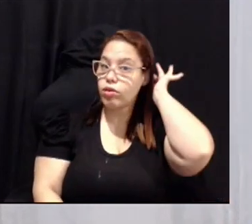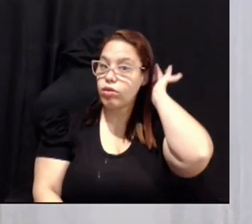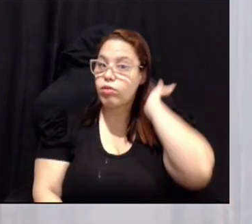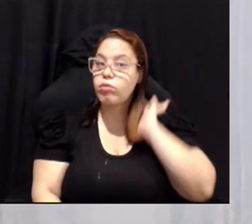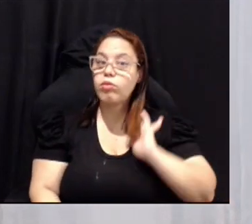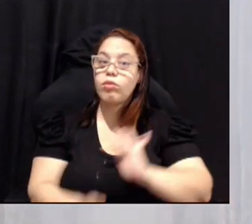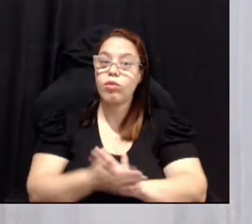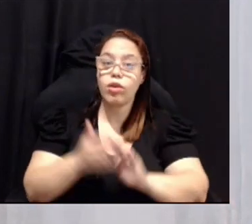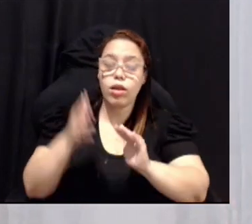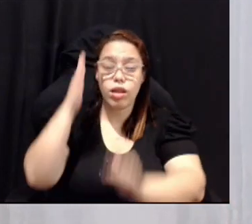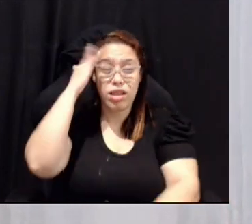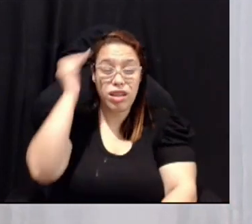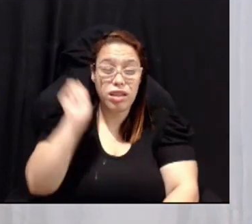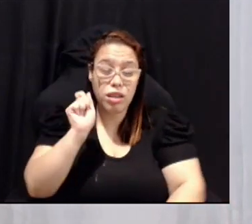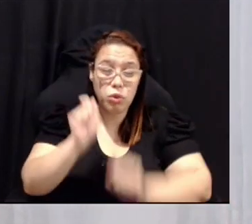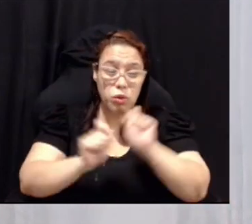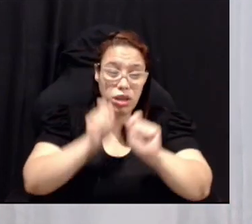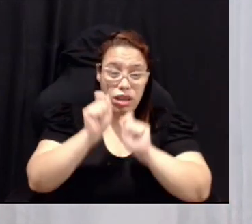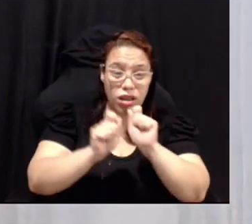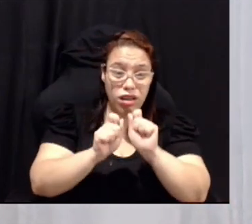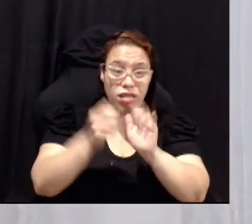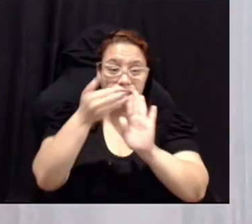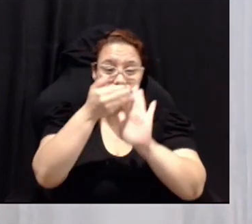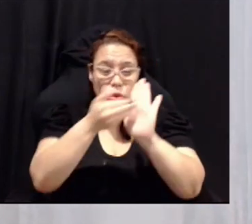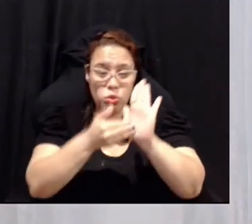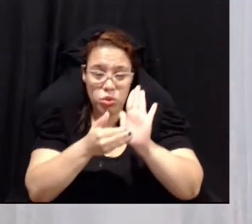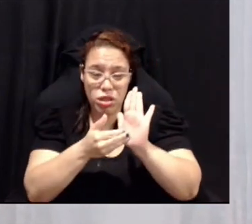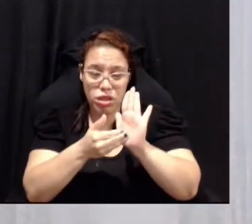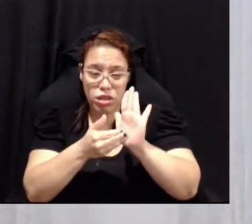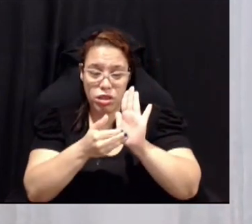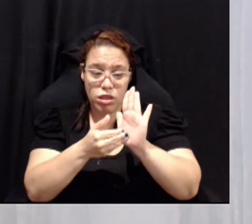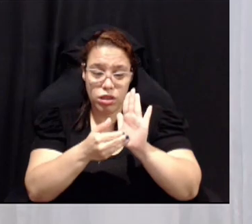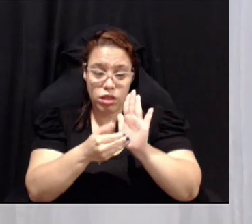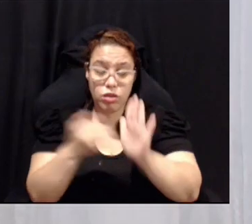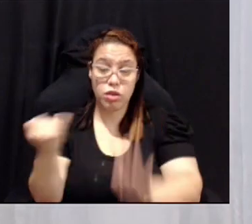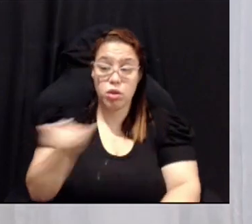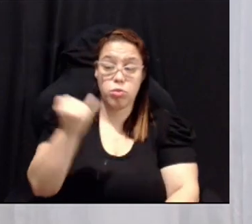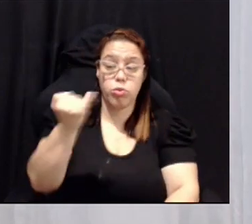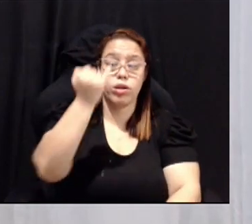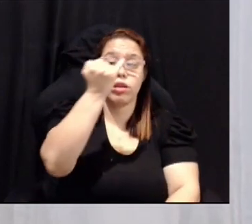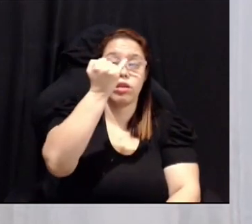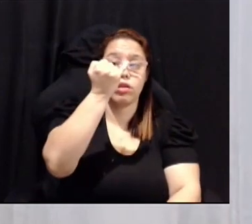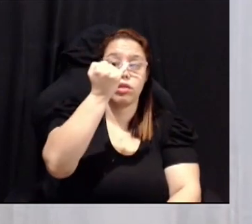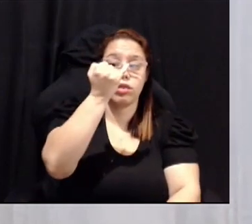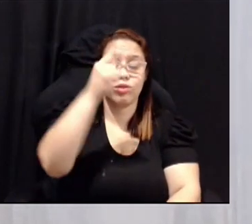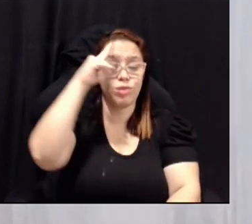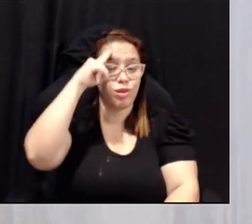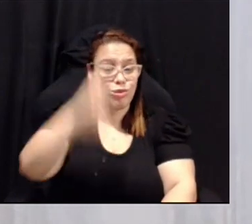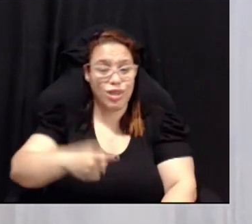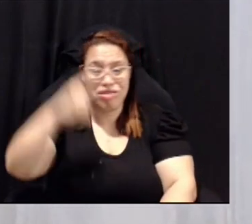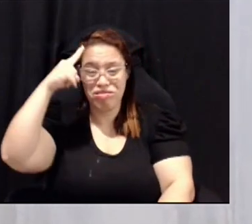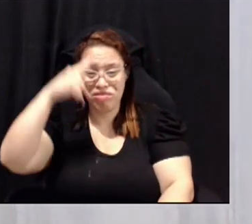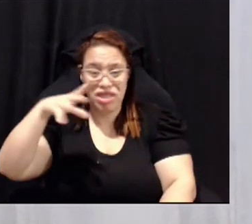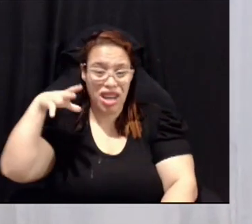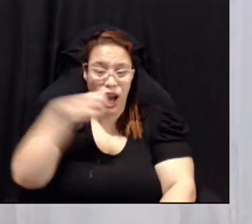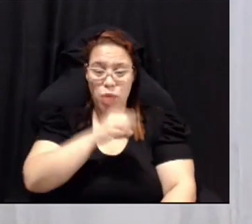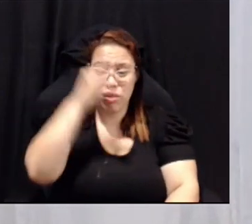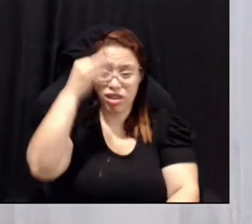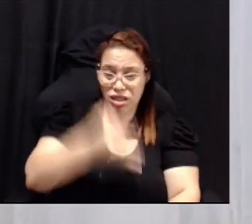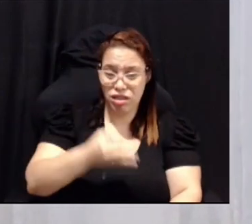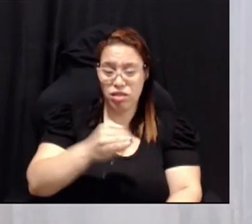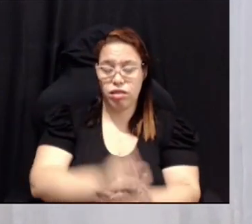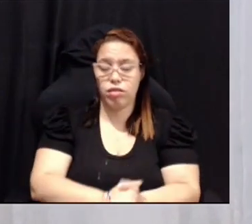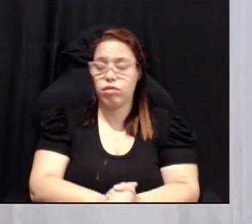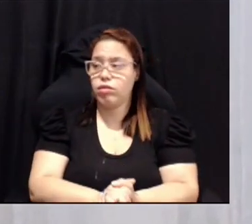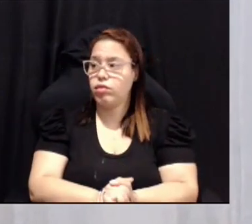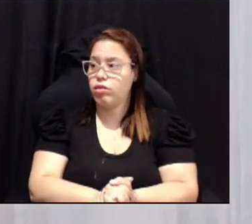entender esses conceitos são fundamentais para que a gente tome decisões assertivas. E quais